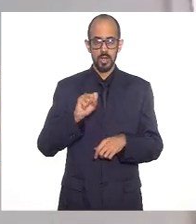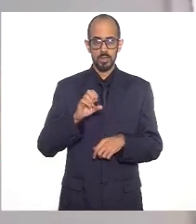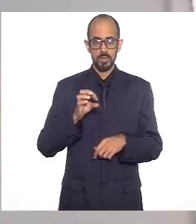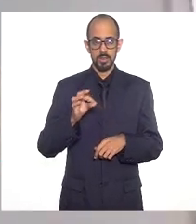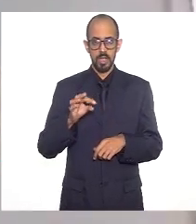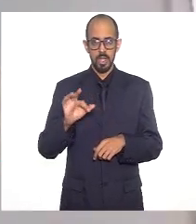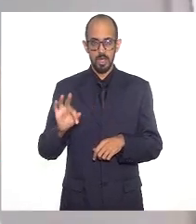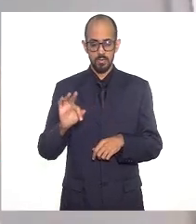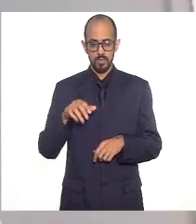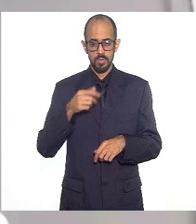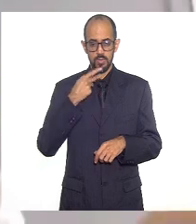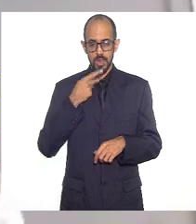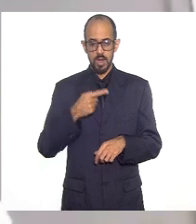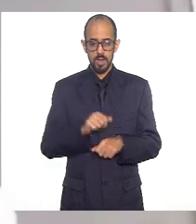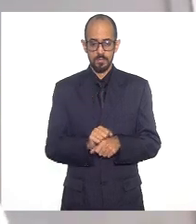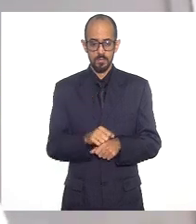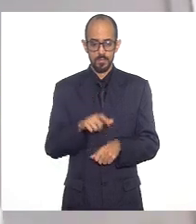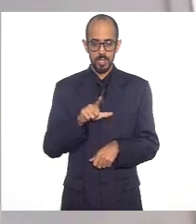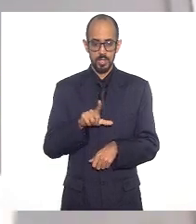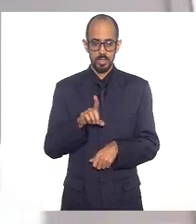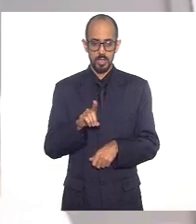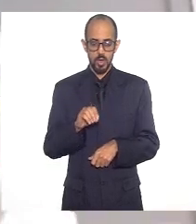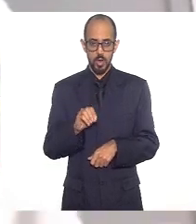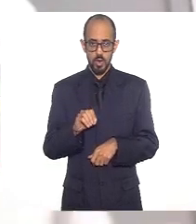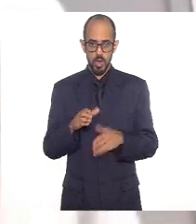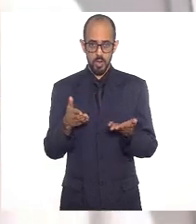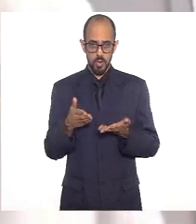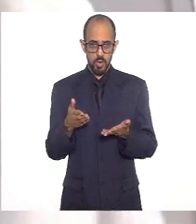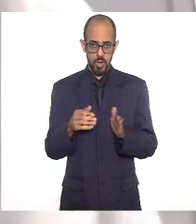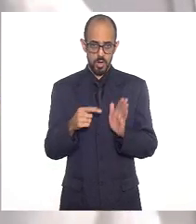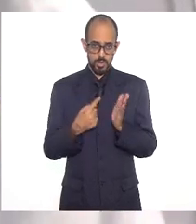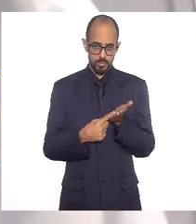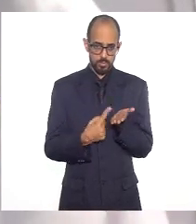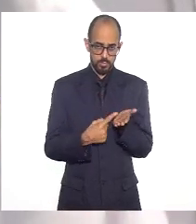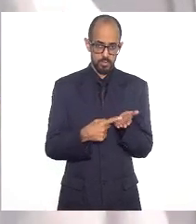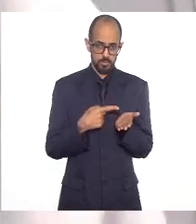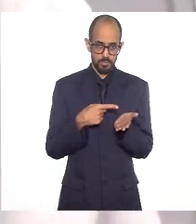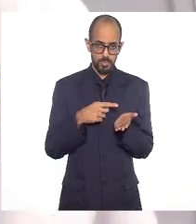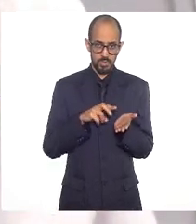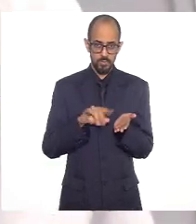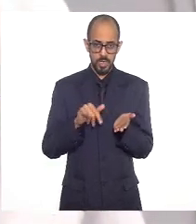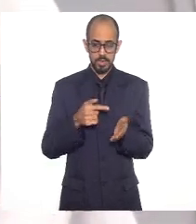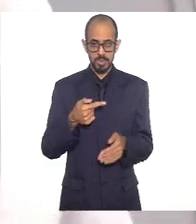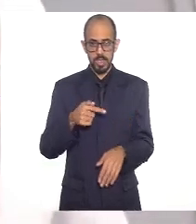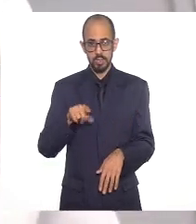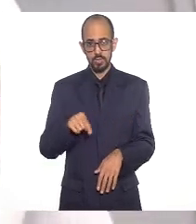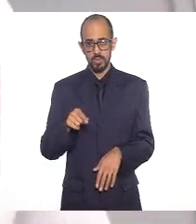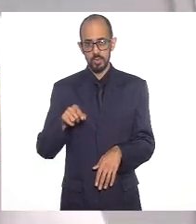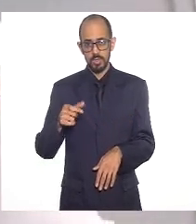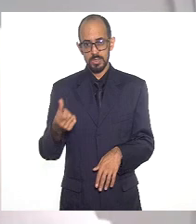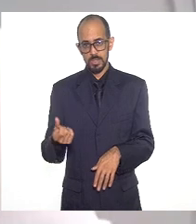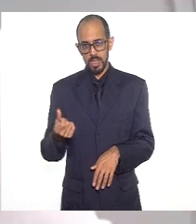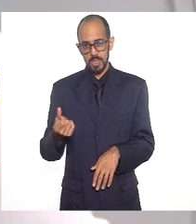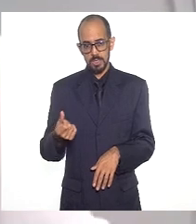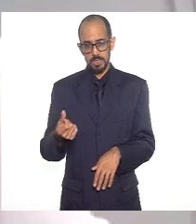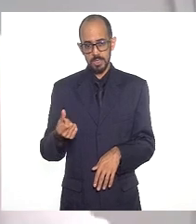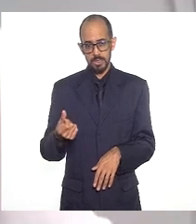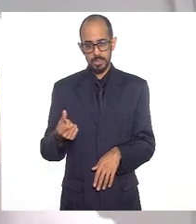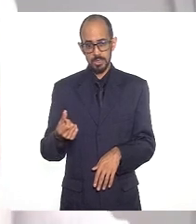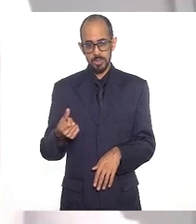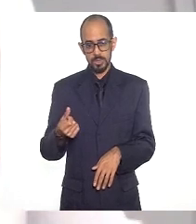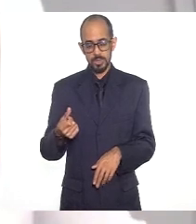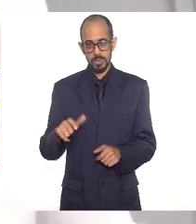tenha um entendimento, a LDO agora prevê que acontecerá 7,6 operações policiais por